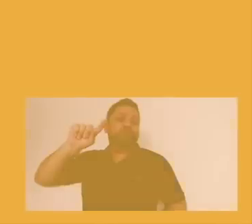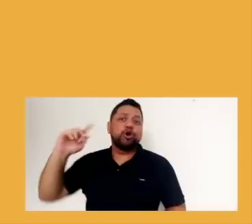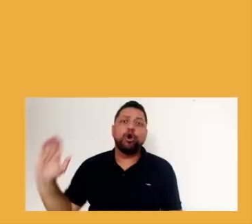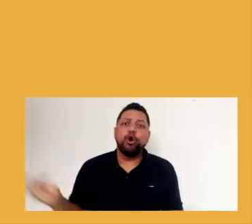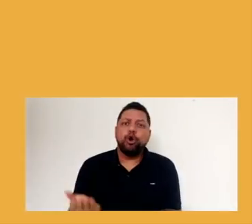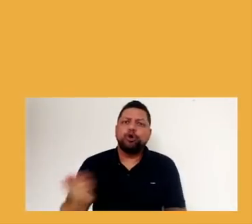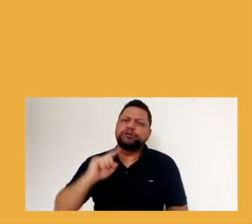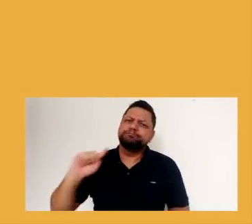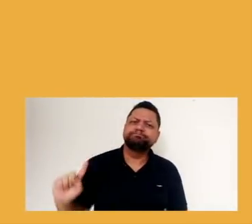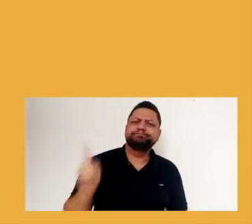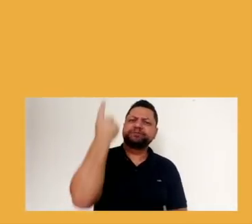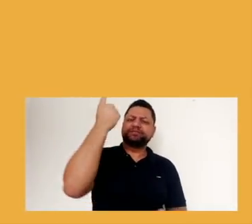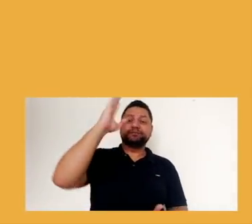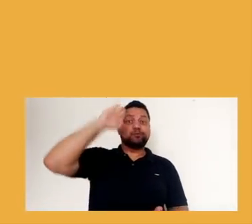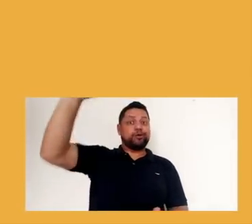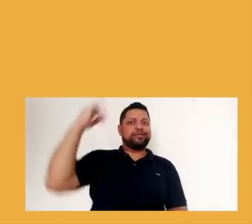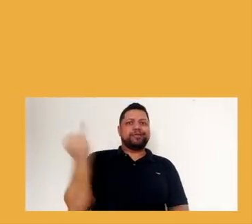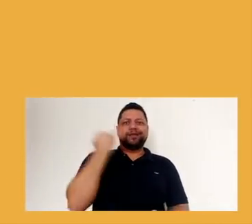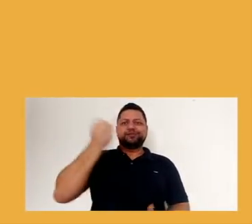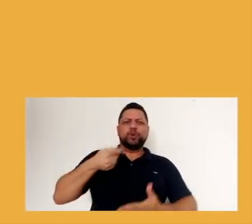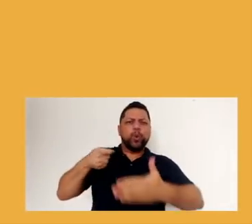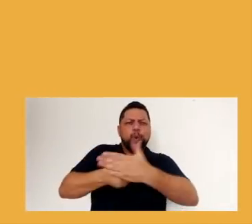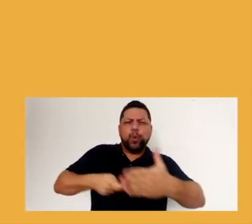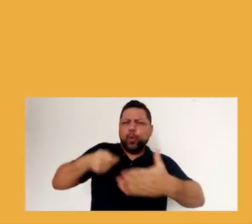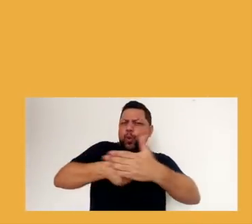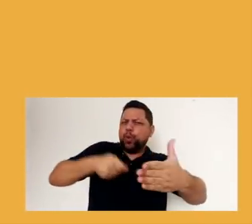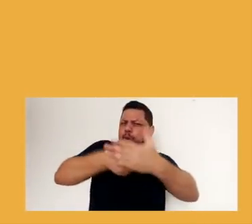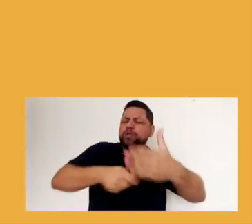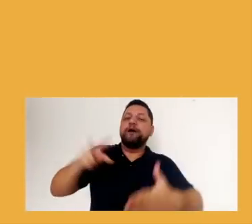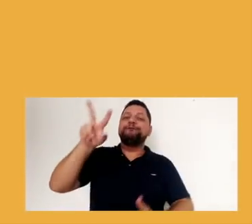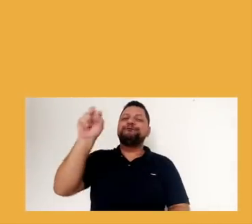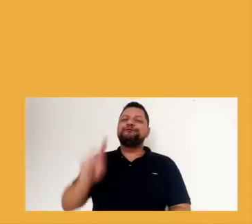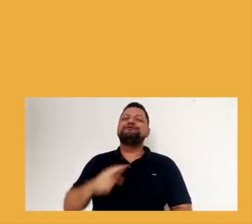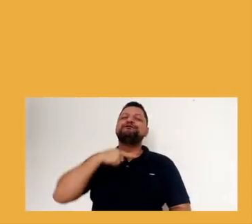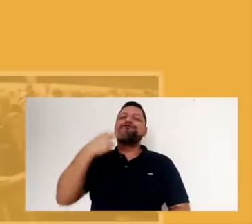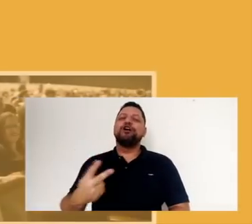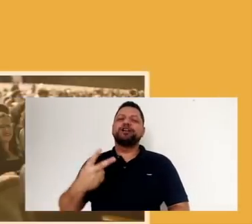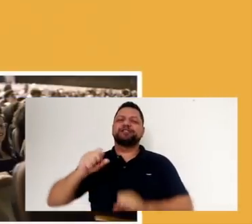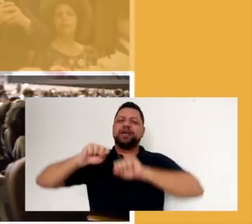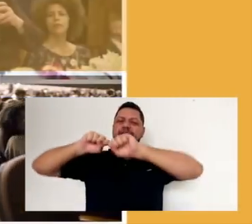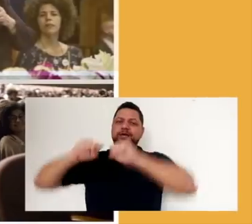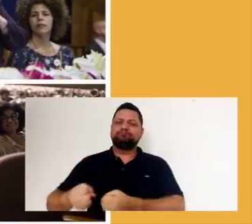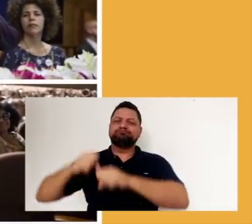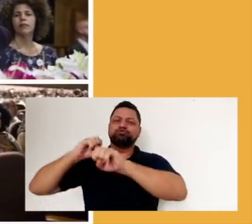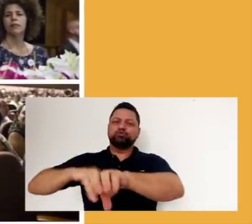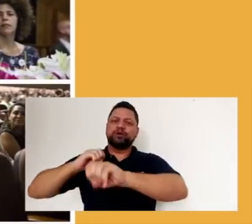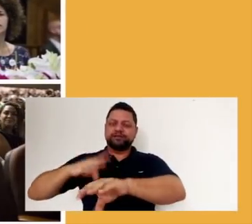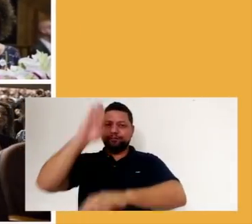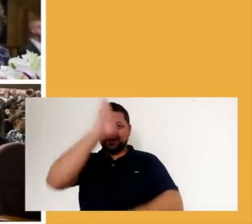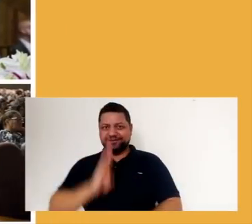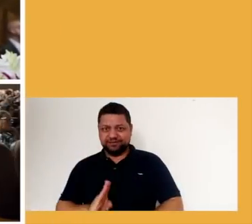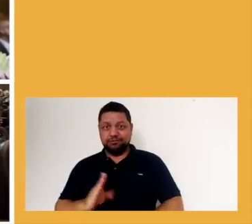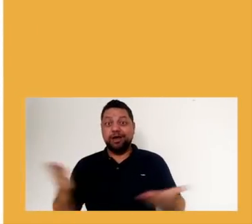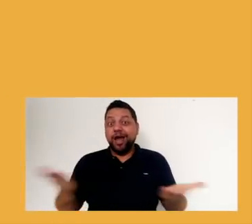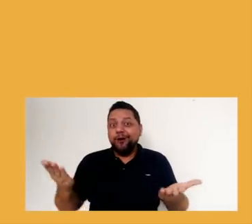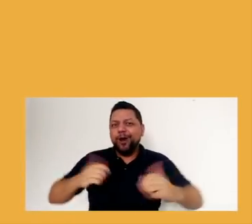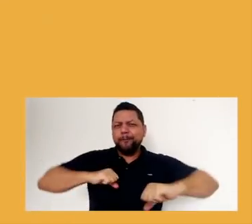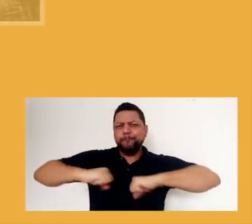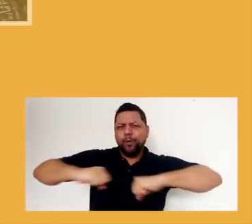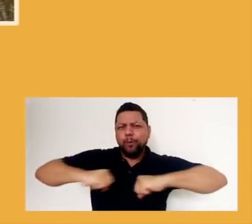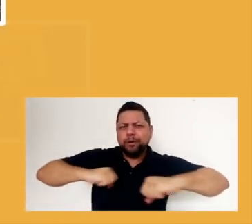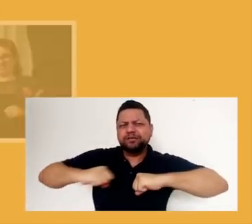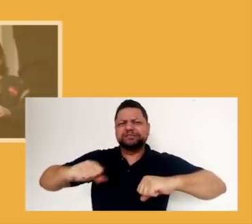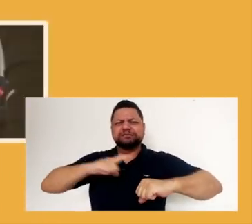AMPED é hoje uma das principais vozes da educação brasileira. E agora, talvez mais do que nunca,